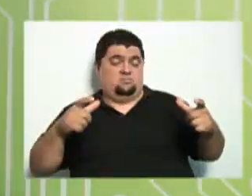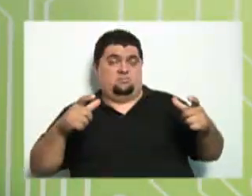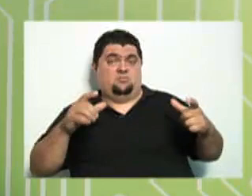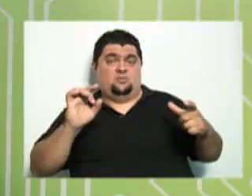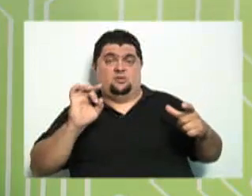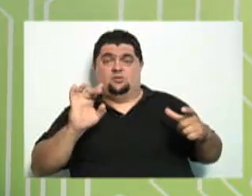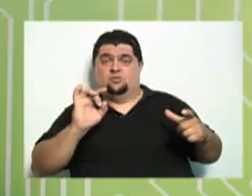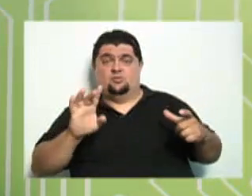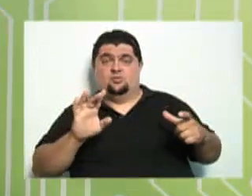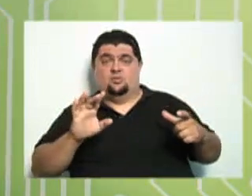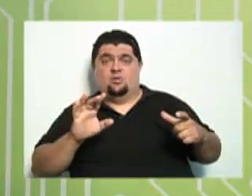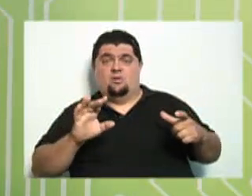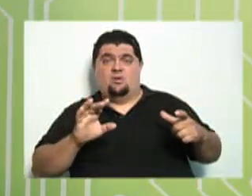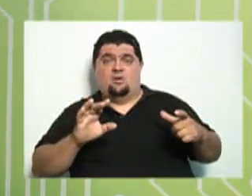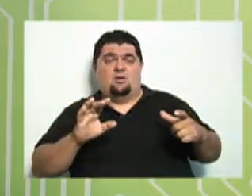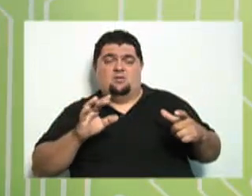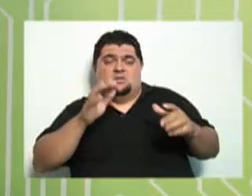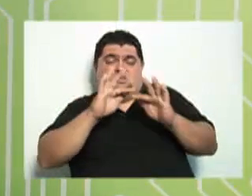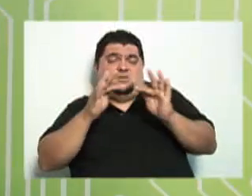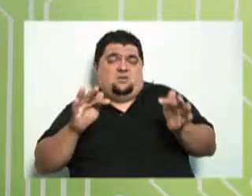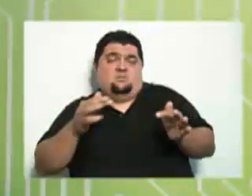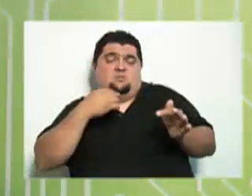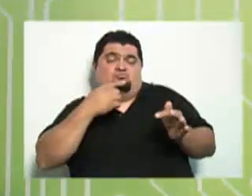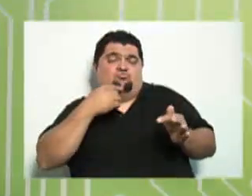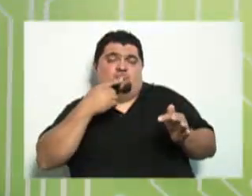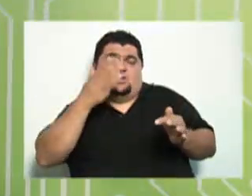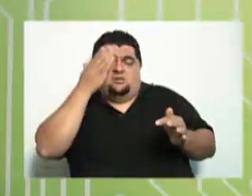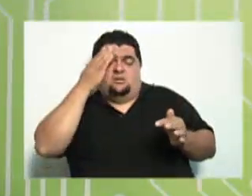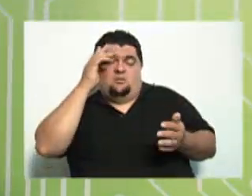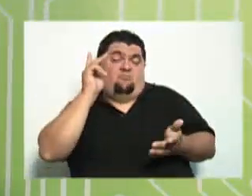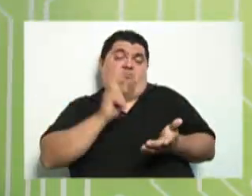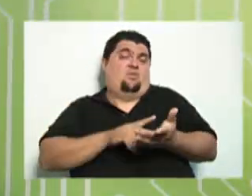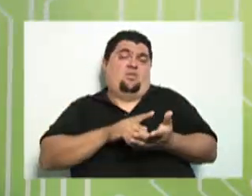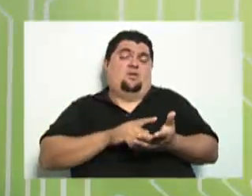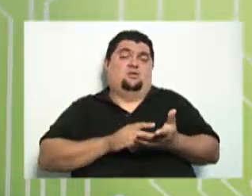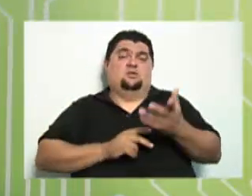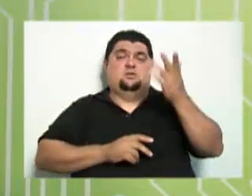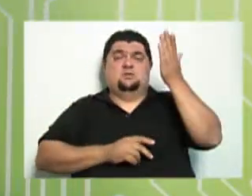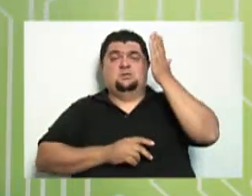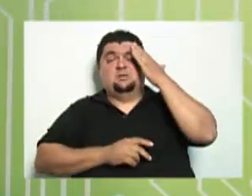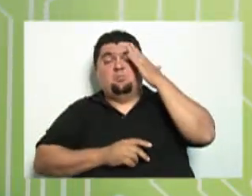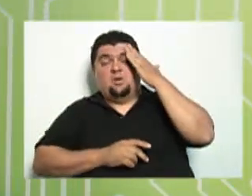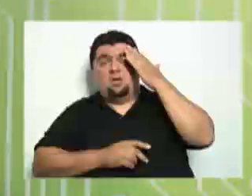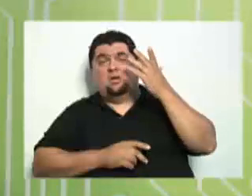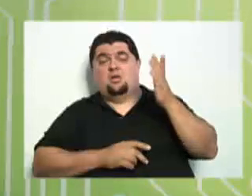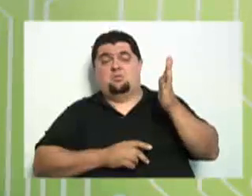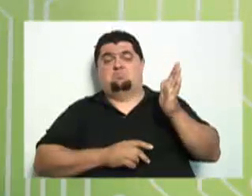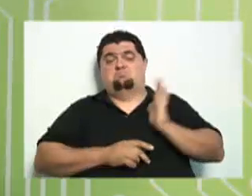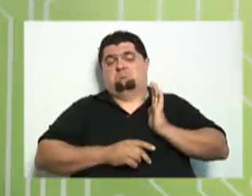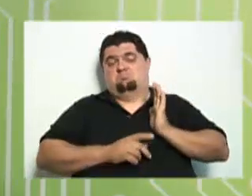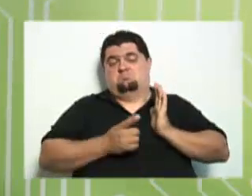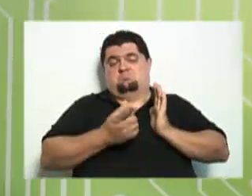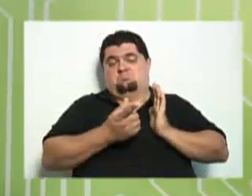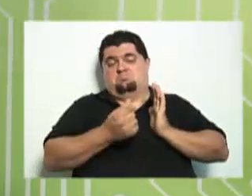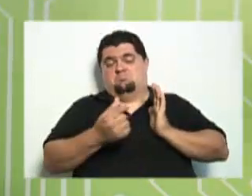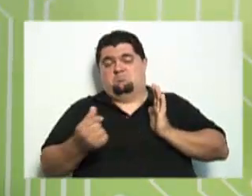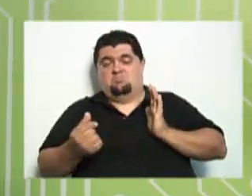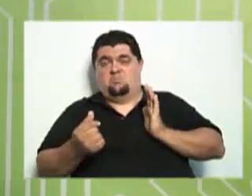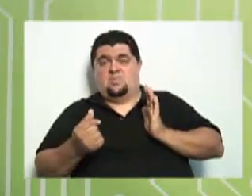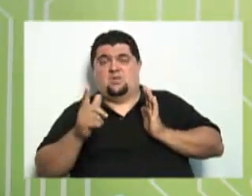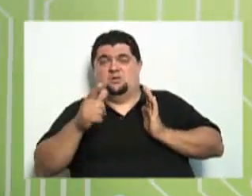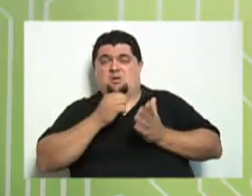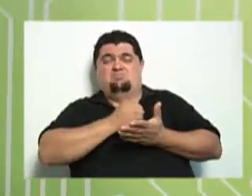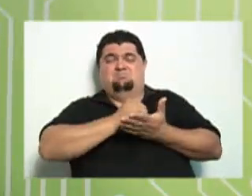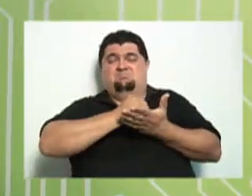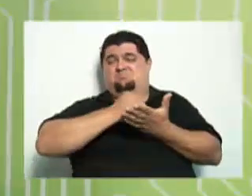ligado a um indicador muito pequeno dentro da economia, que vai medir somente a produção de riquezas, e isso se tornou obsoleto, se